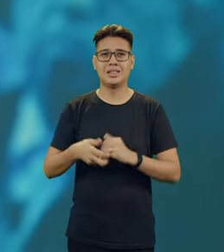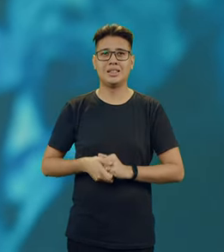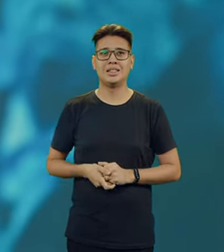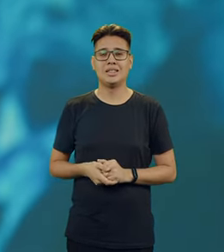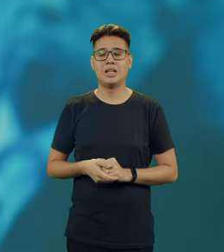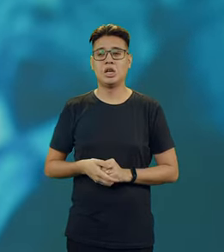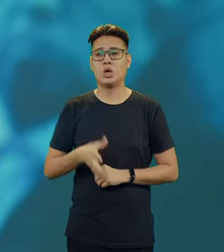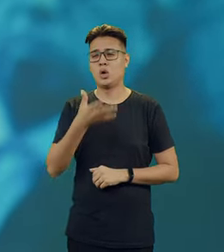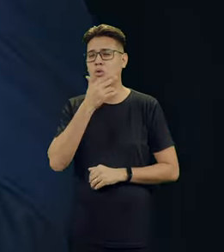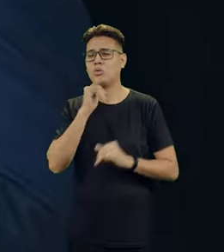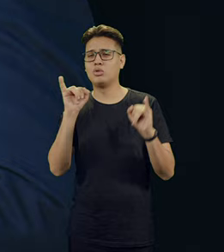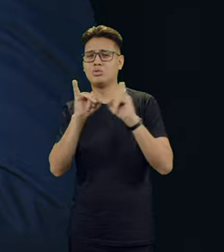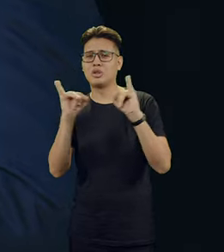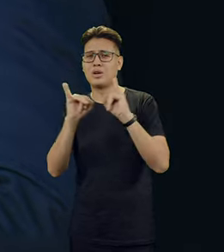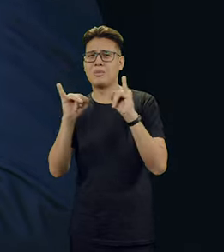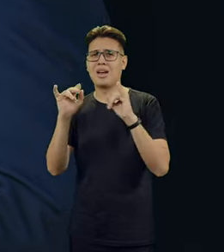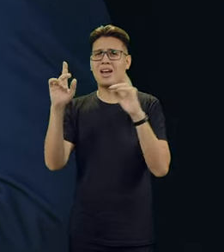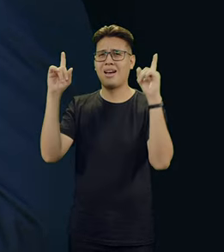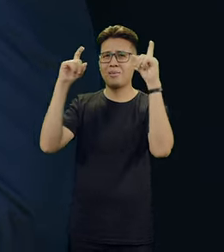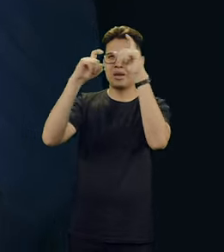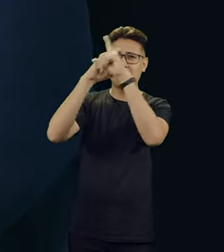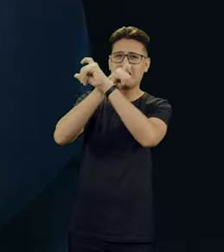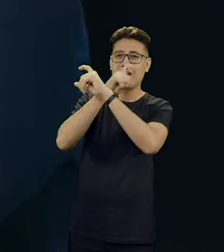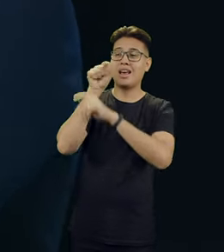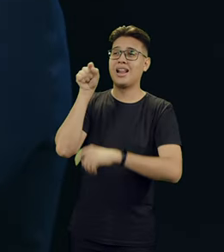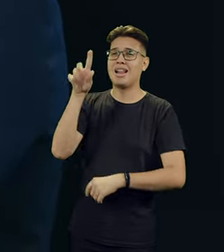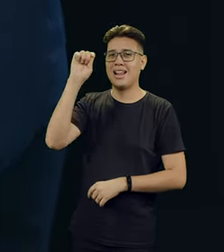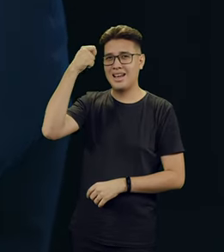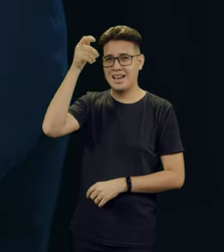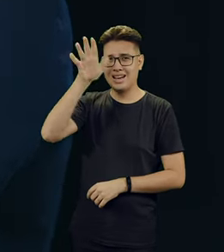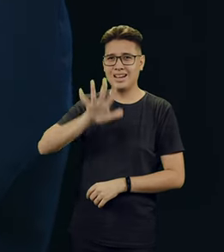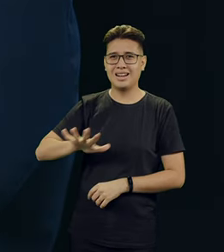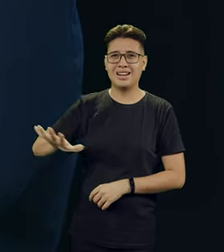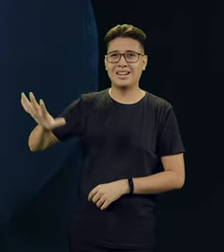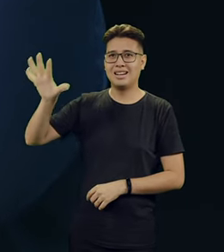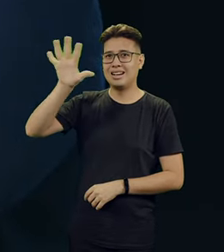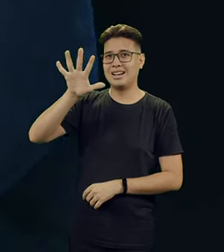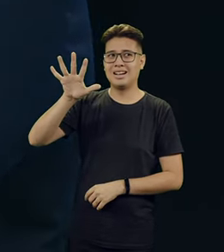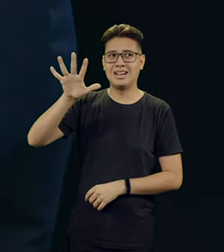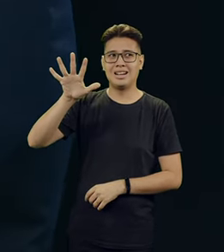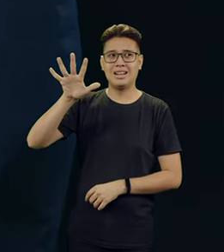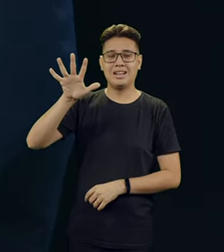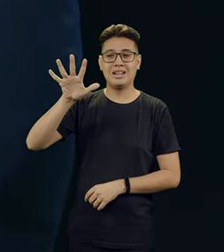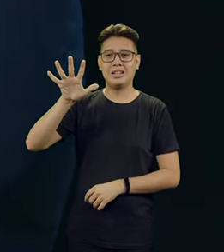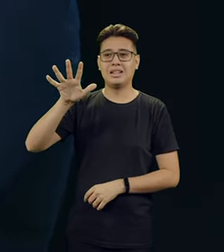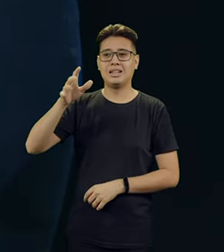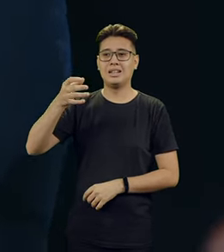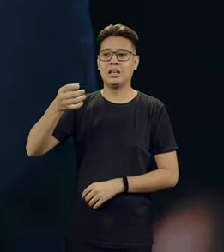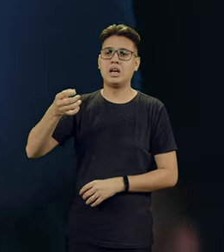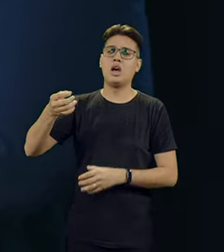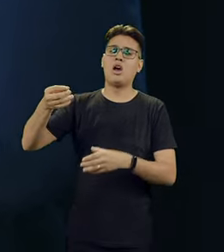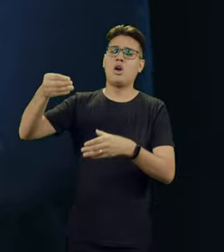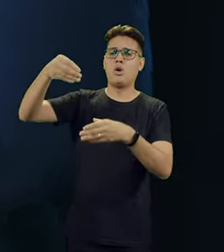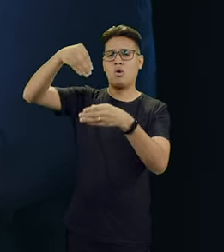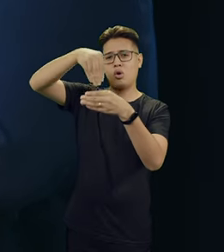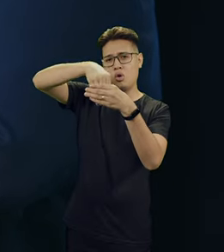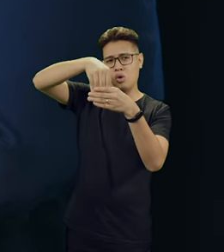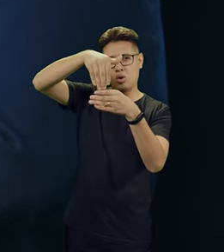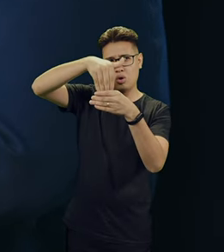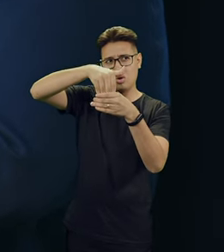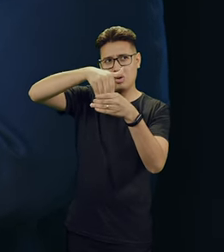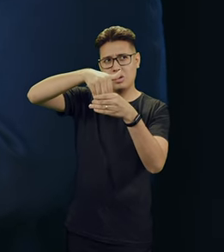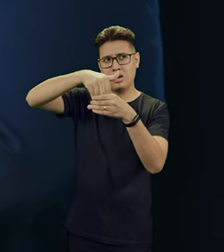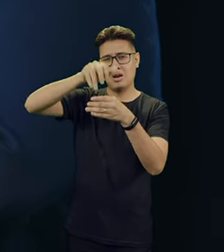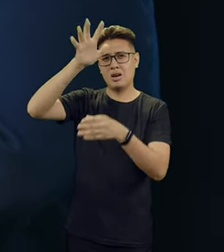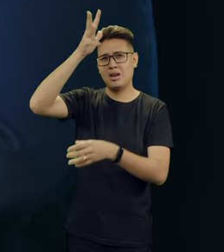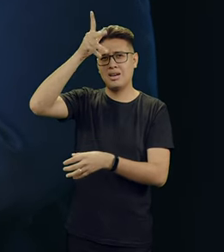daqueles irmãos com toda aquela dificuldade lá no continente africano, levando aquela oferta na igreja, um levando um galo. O senhor estava no culto, eles levaram um galo para o